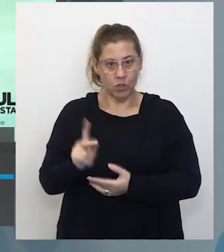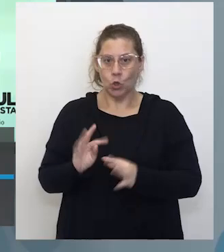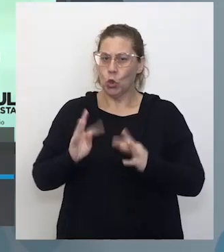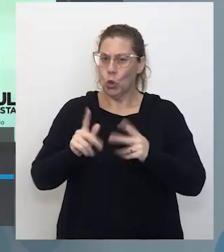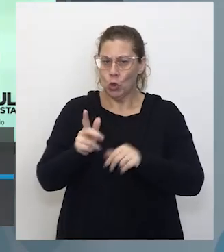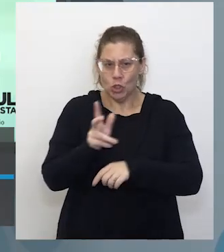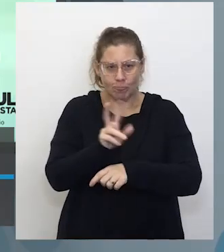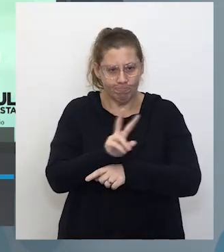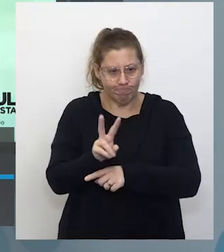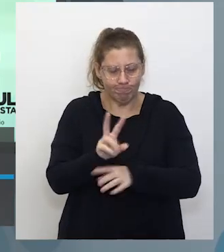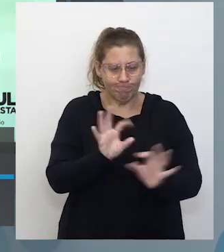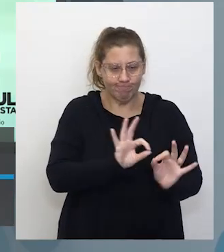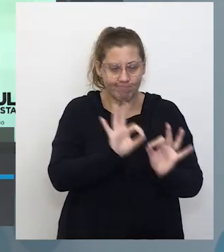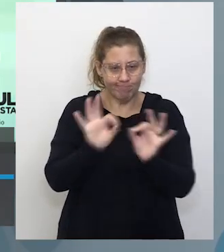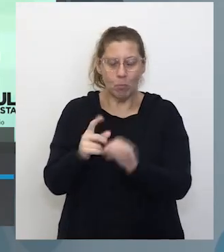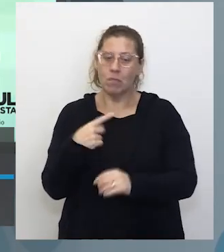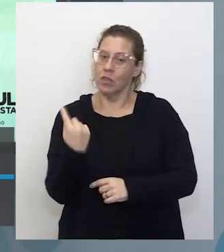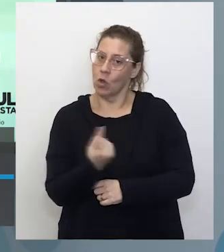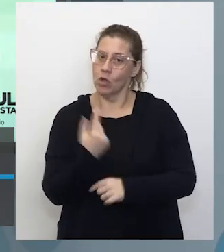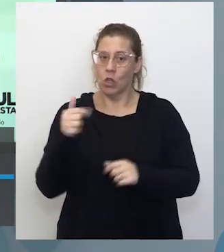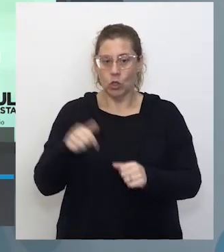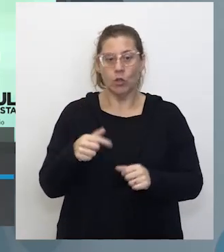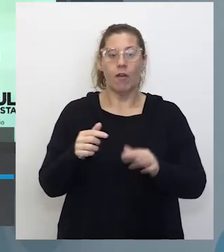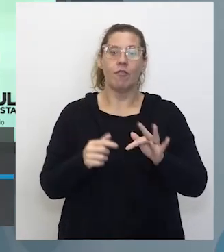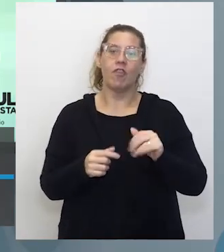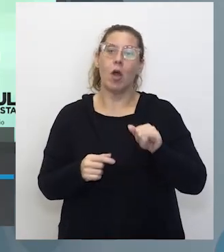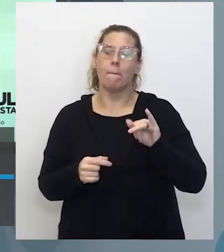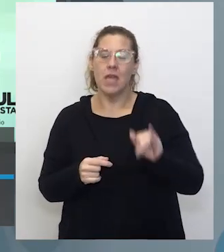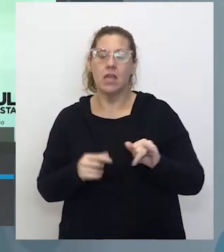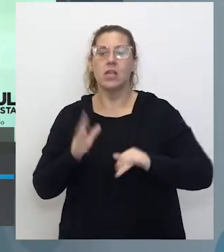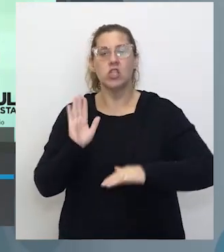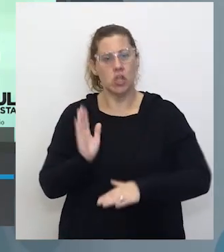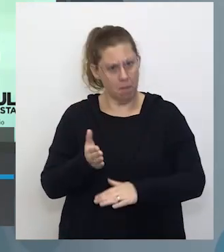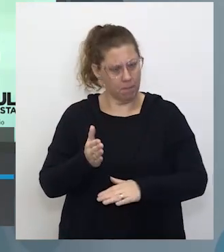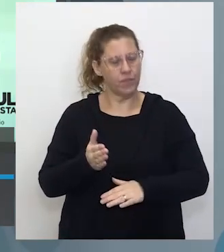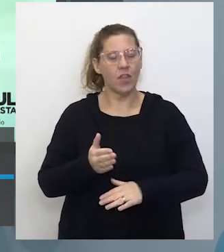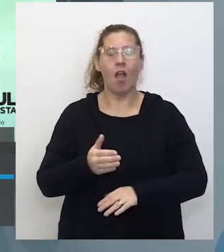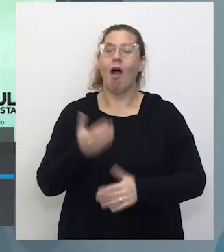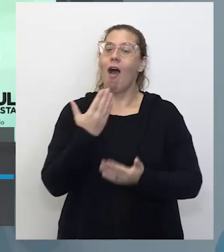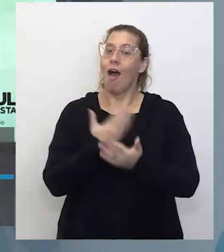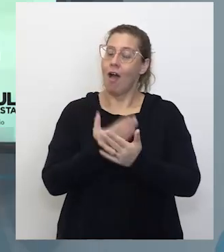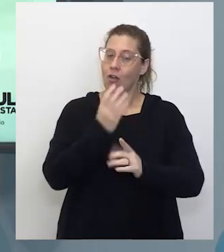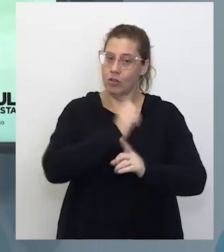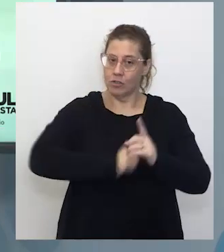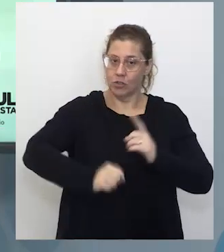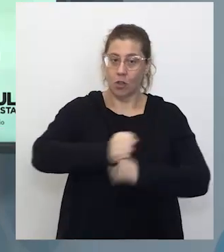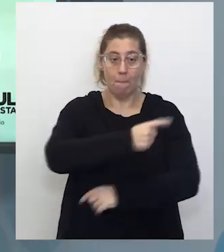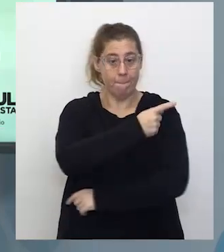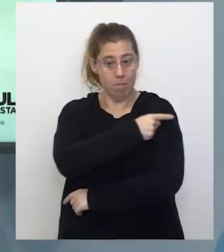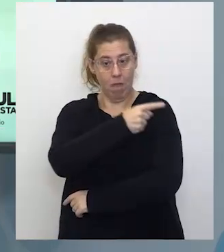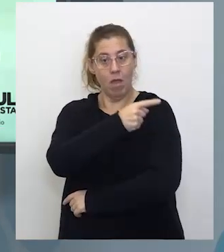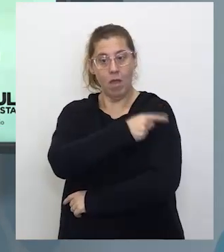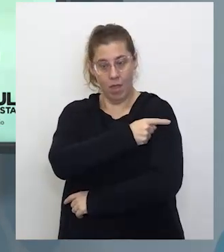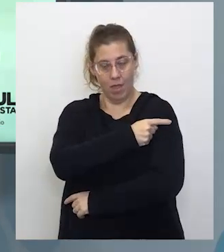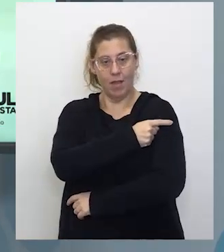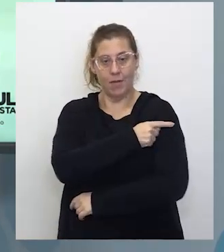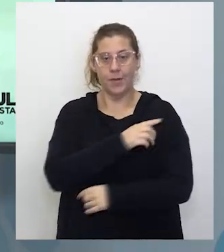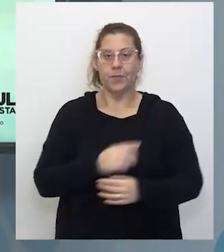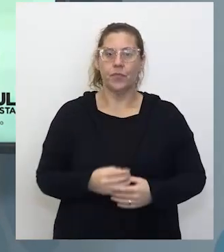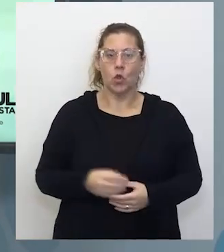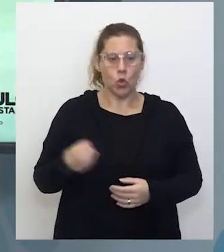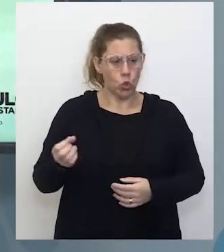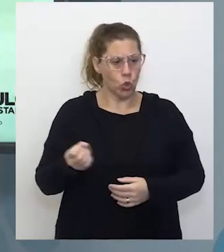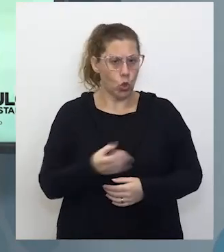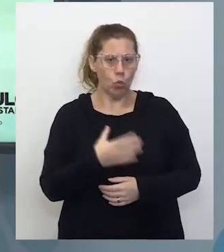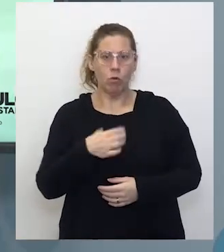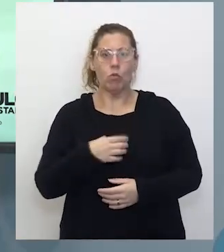estiver assistindo. Nós estamos aqui, como a Fabi contou, para mais uma aula de Sociologia da primeira série, com essas novas habilidades,